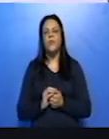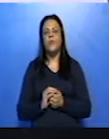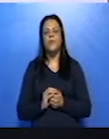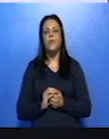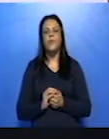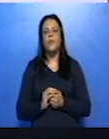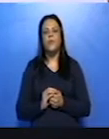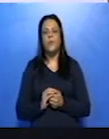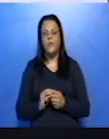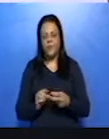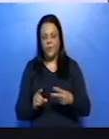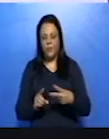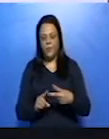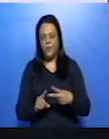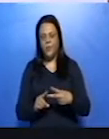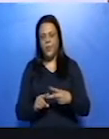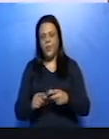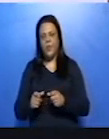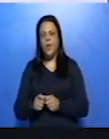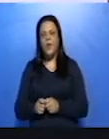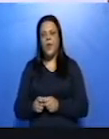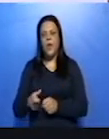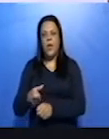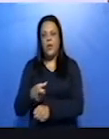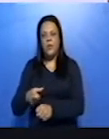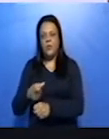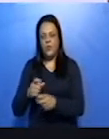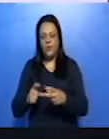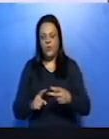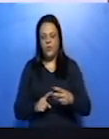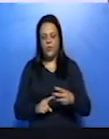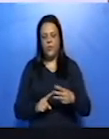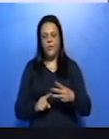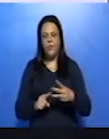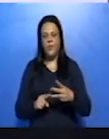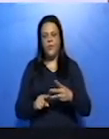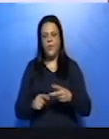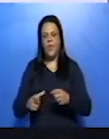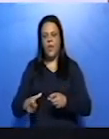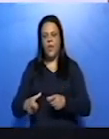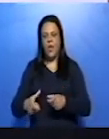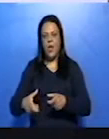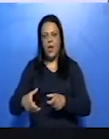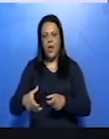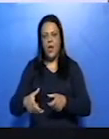posterior. Adjetiva e adverbial. As orações subordinadas adjetiva nós